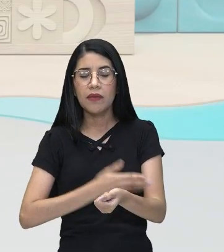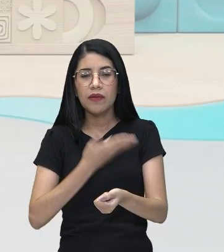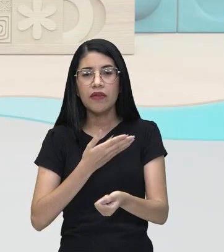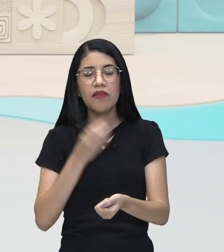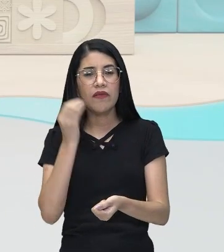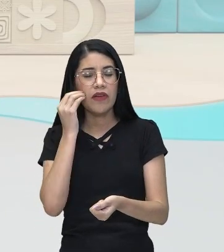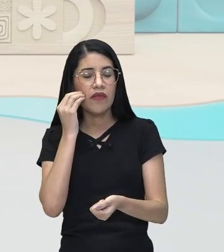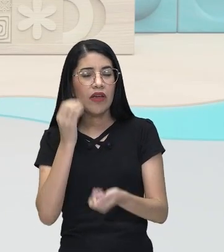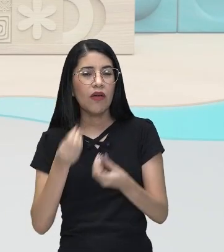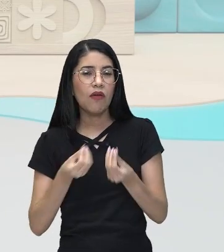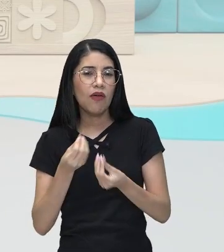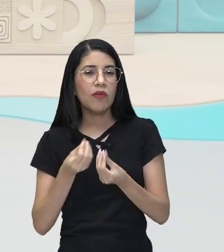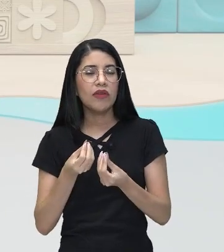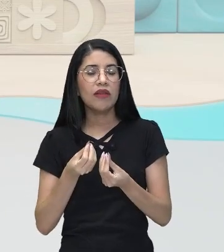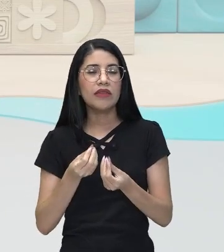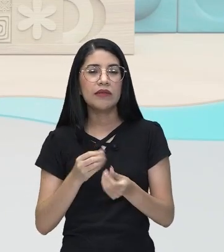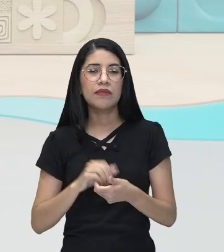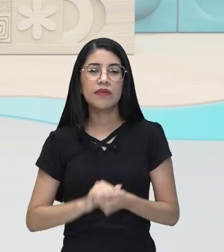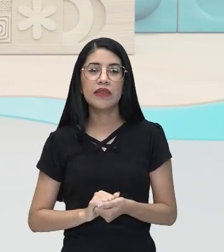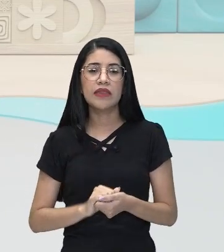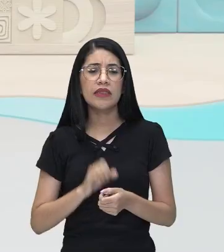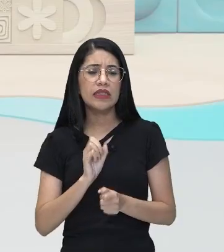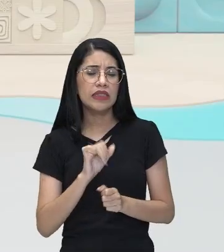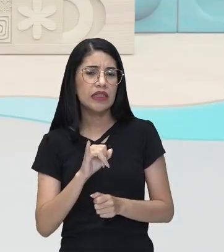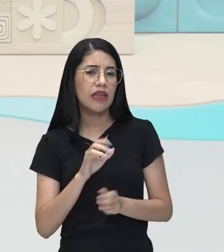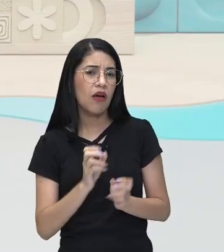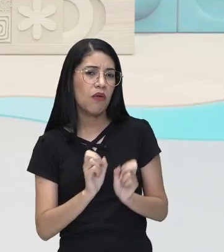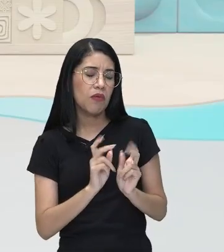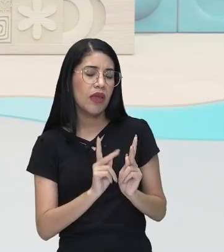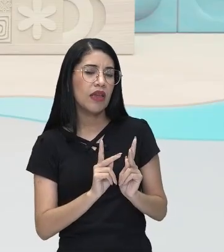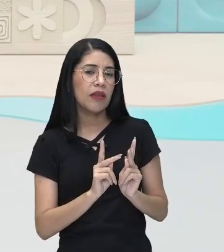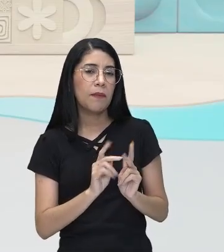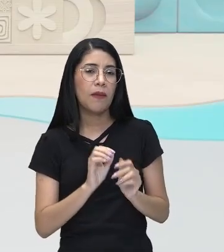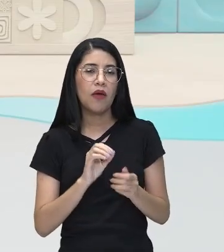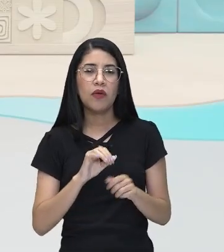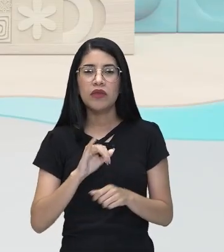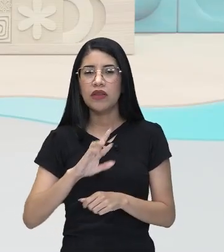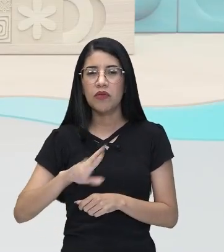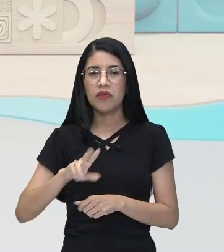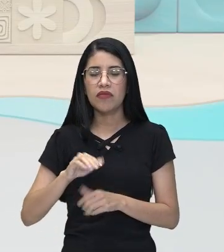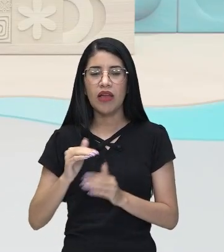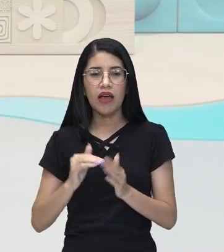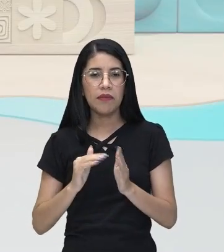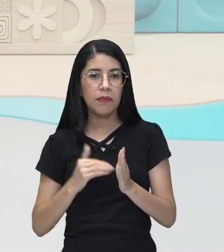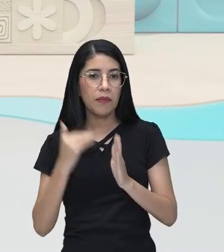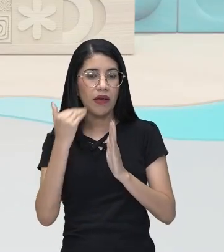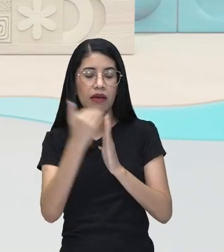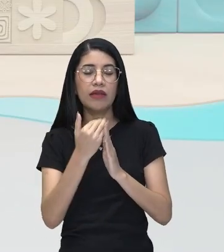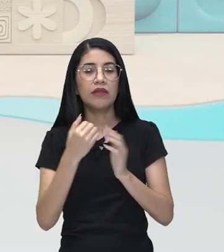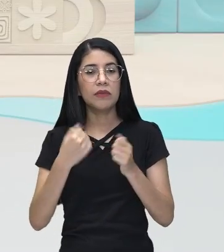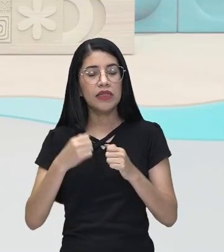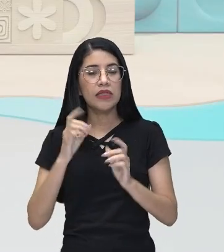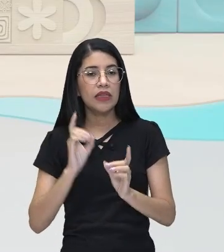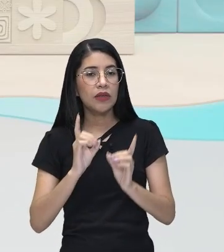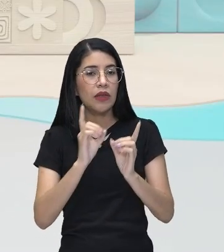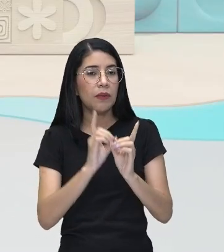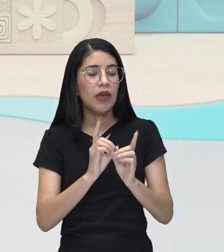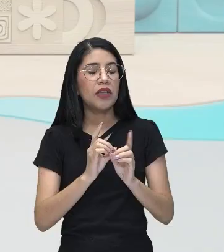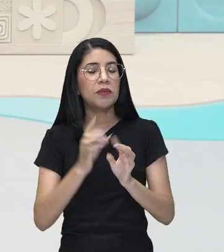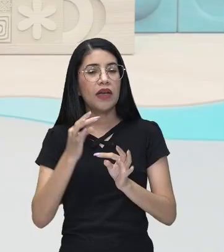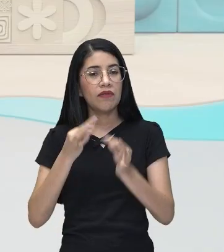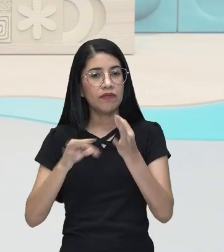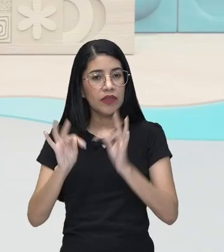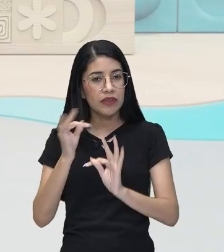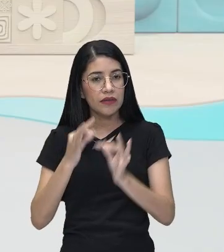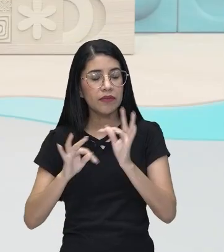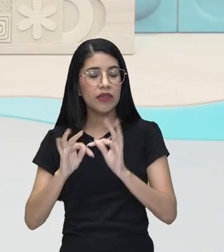alguns dias. Opa, está equilibrado? Está tudo bem. Não está equilibrado, está se mantendo alta? Procurar um médico para fazer um tratamento,